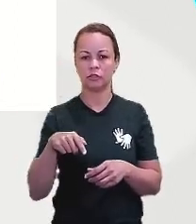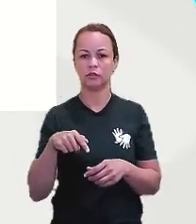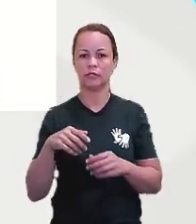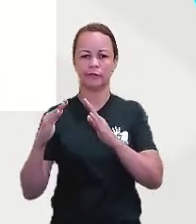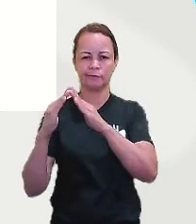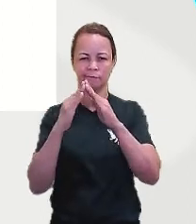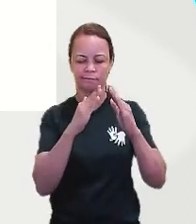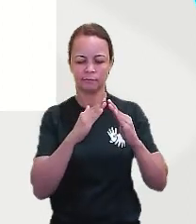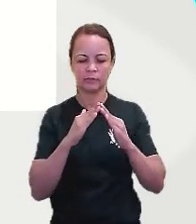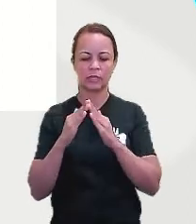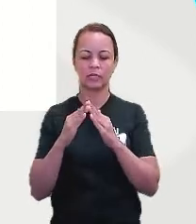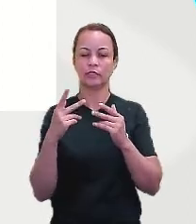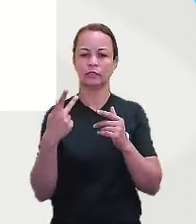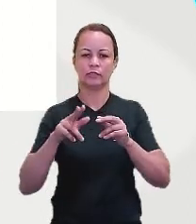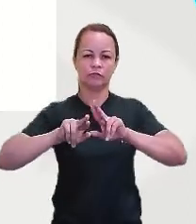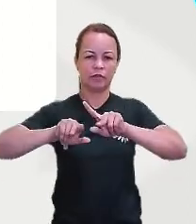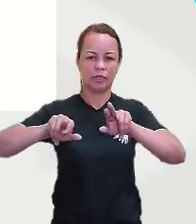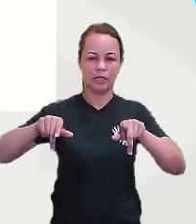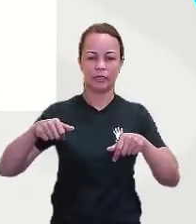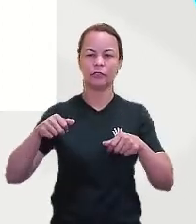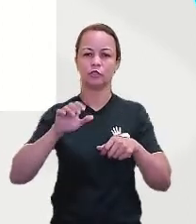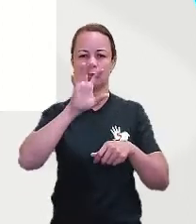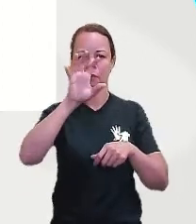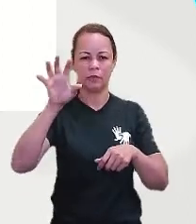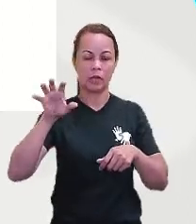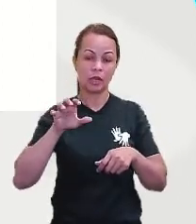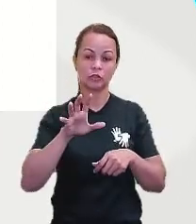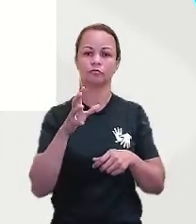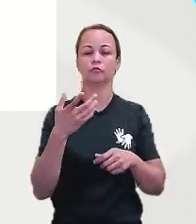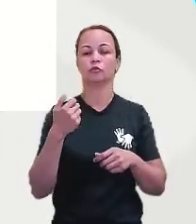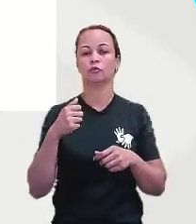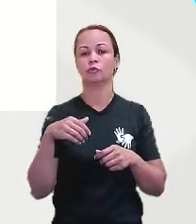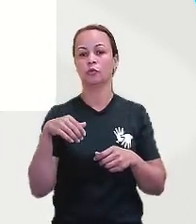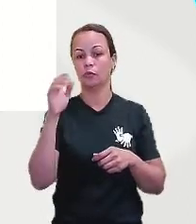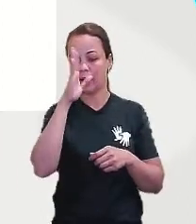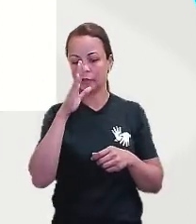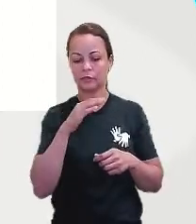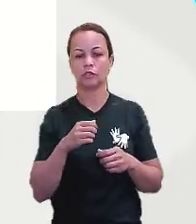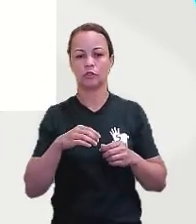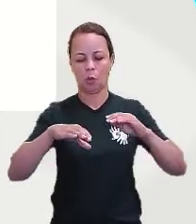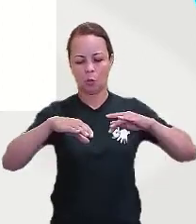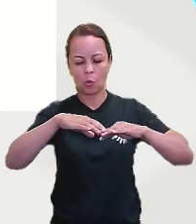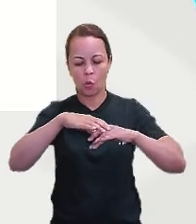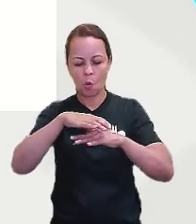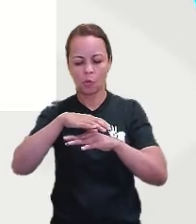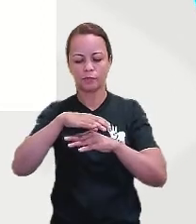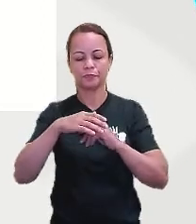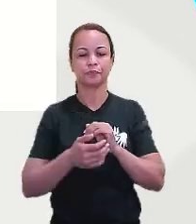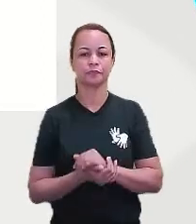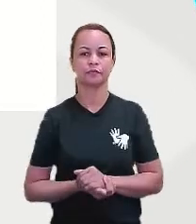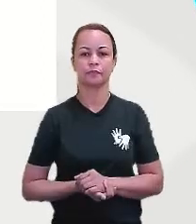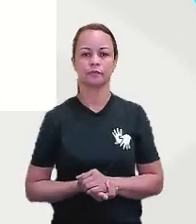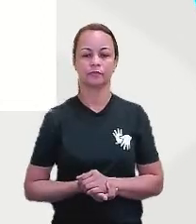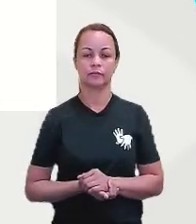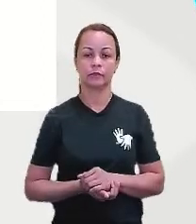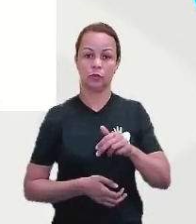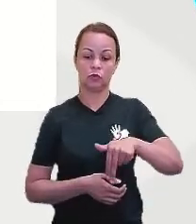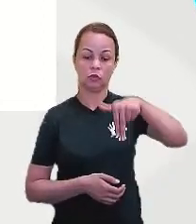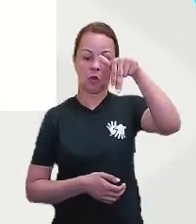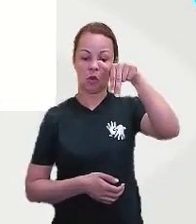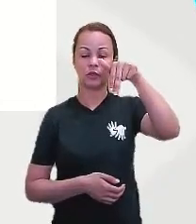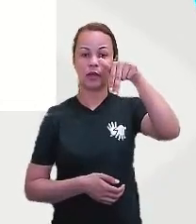residências dessas diferentes regiões do Brasil que são atendidas com rede de esgoto. E a gente vai observar, né, que a região Nordeste e